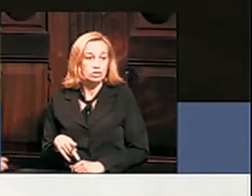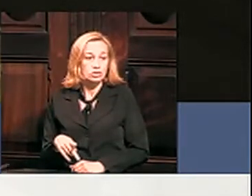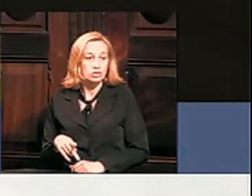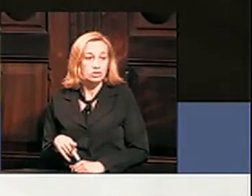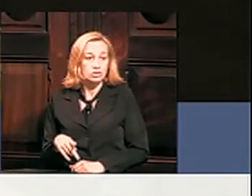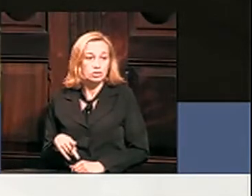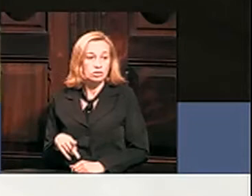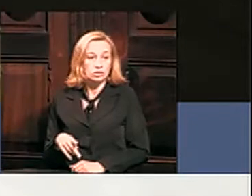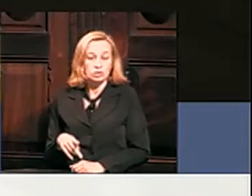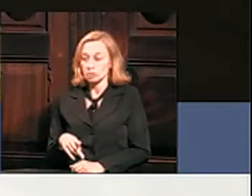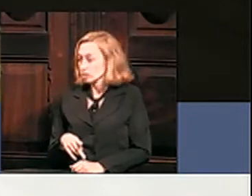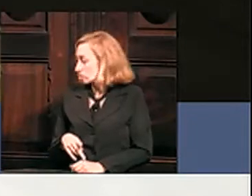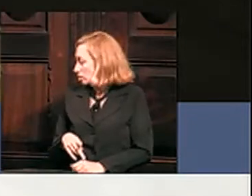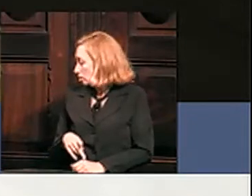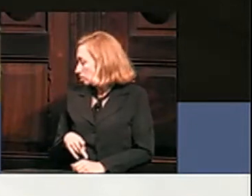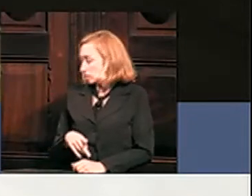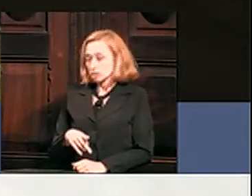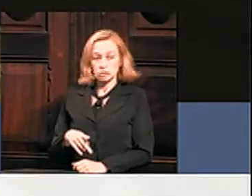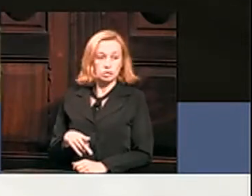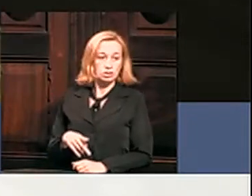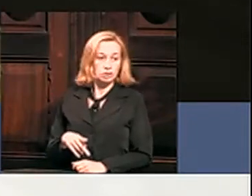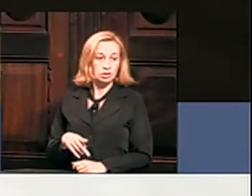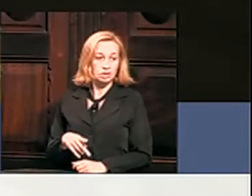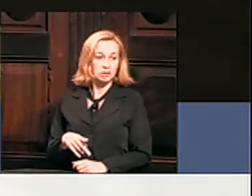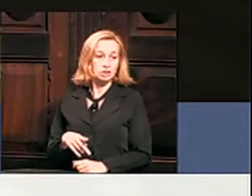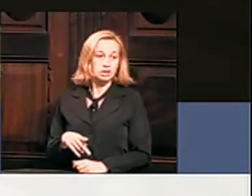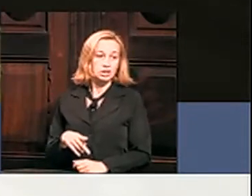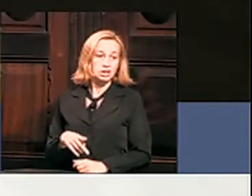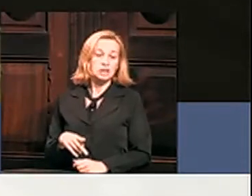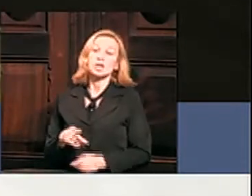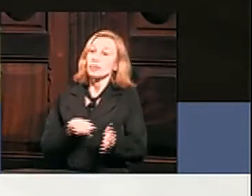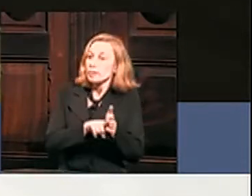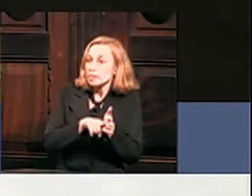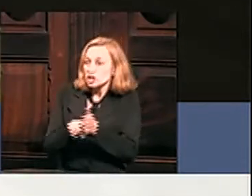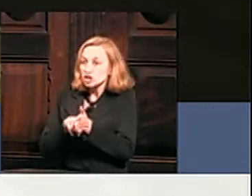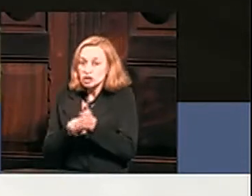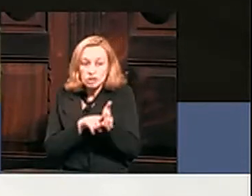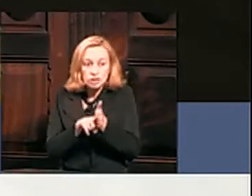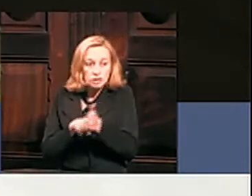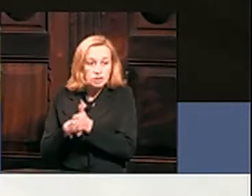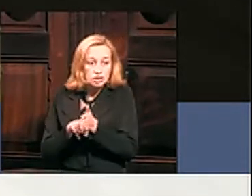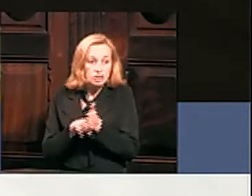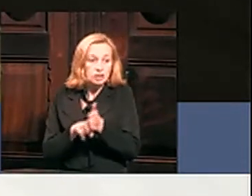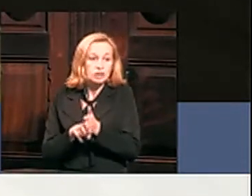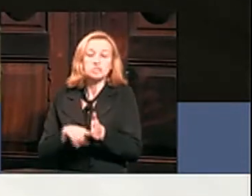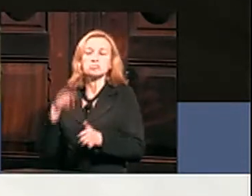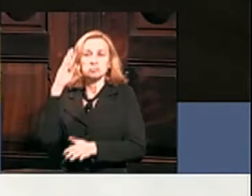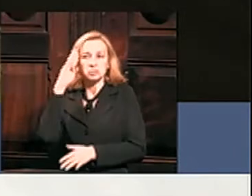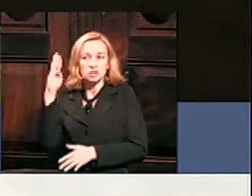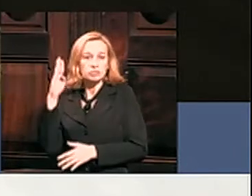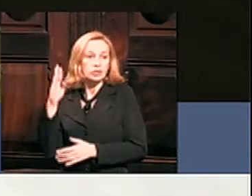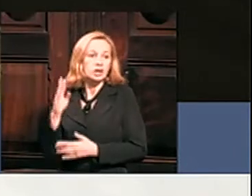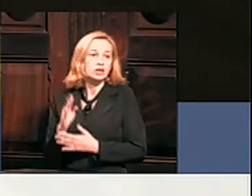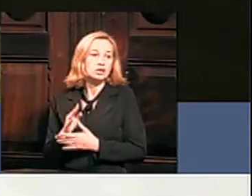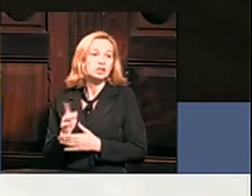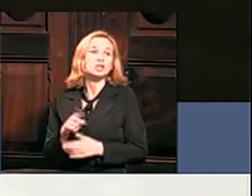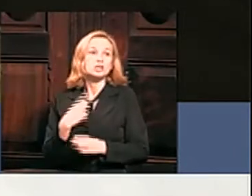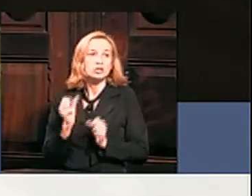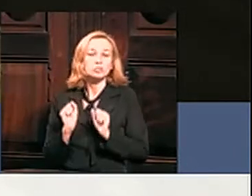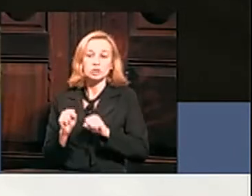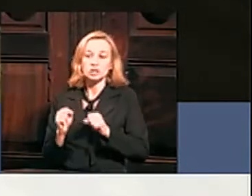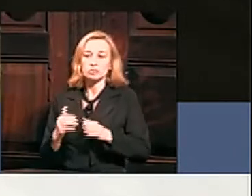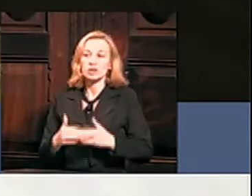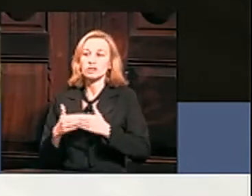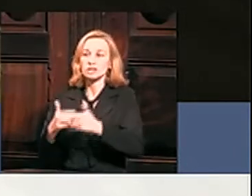de infraestrutura, na sua condição de pesquisa. E isso é fundamental que a gente possa avançar